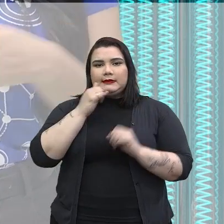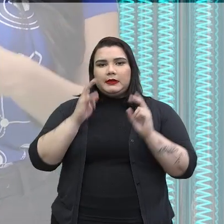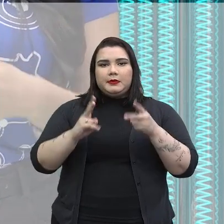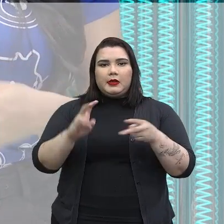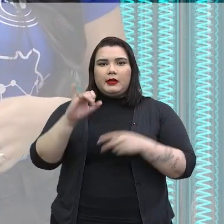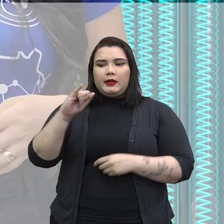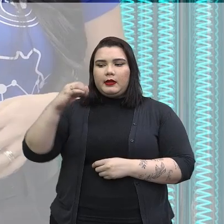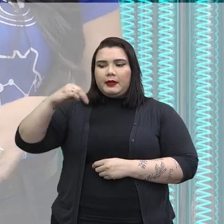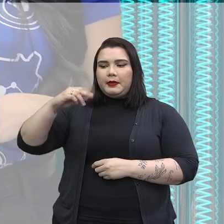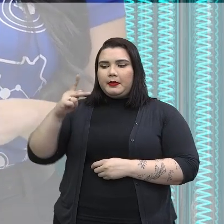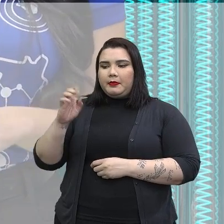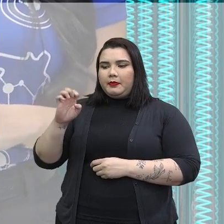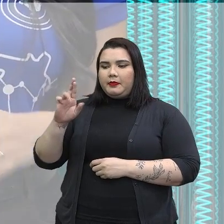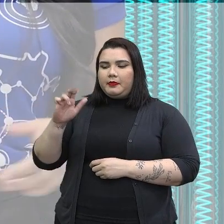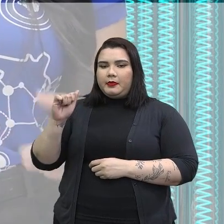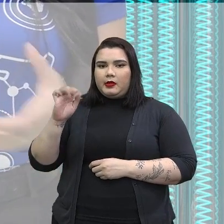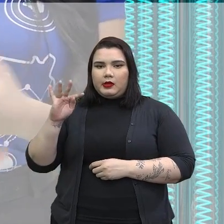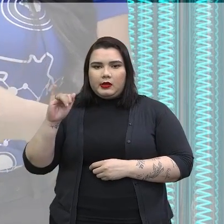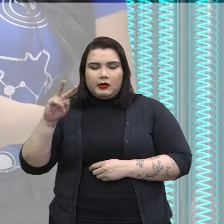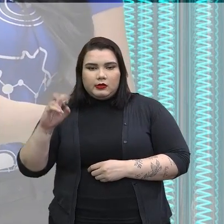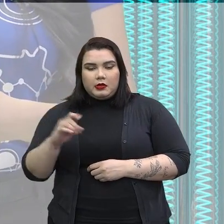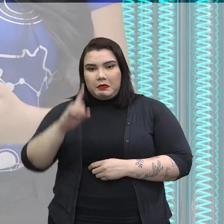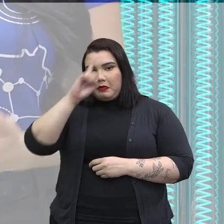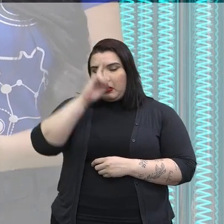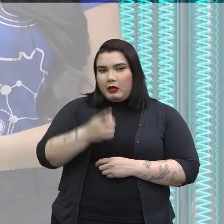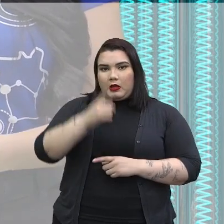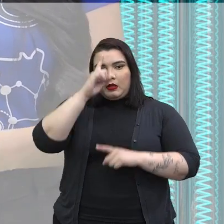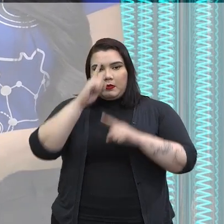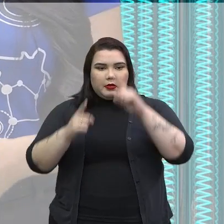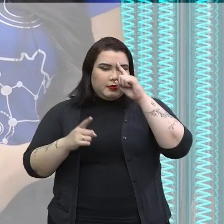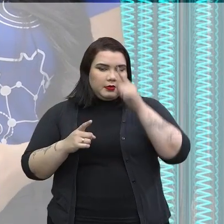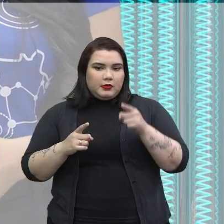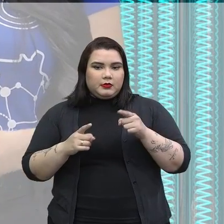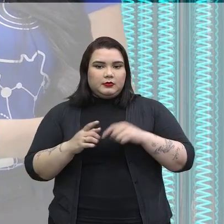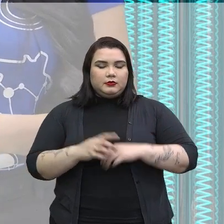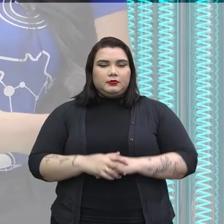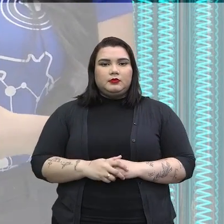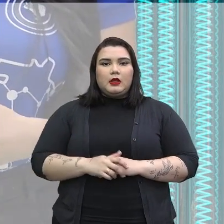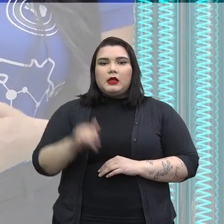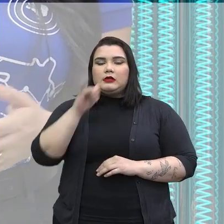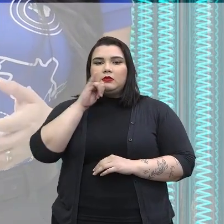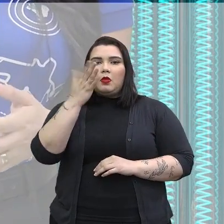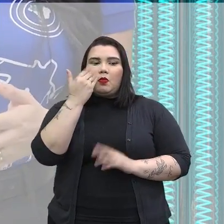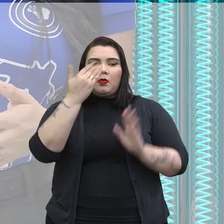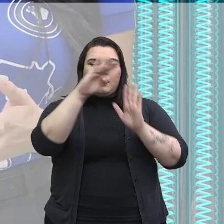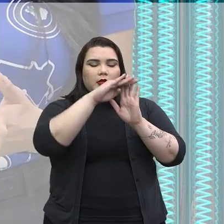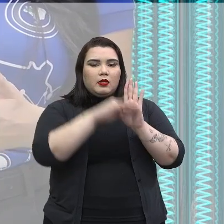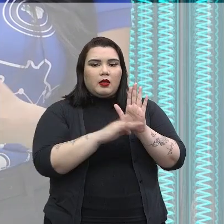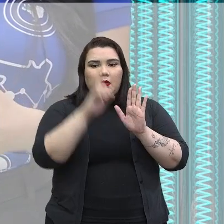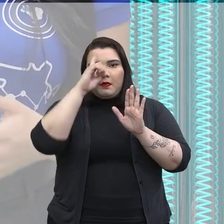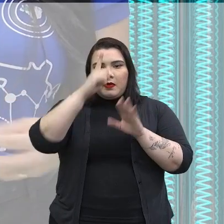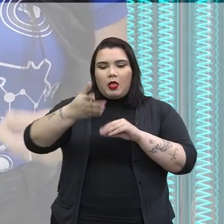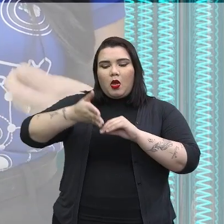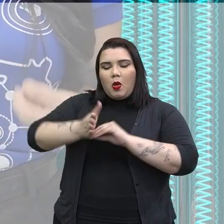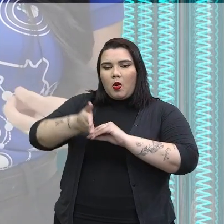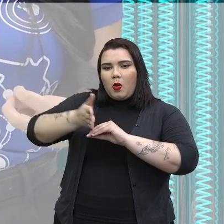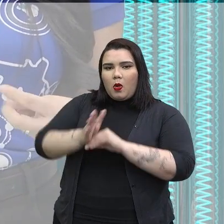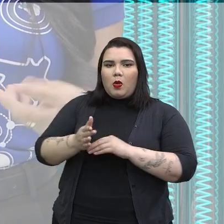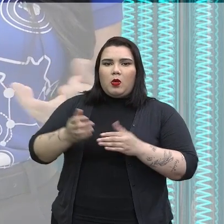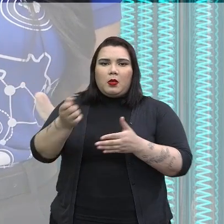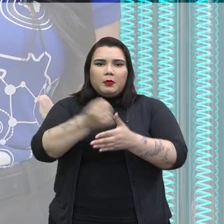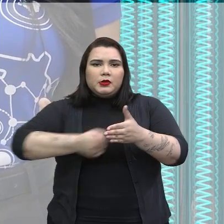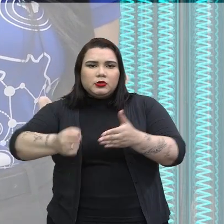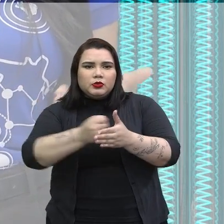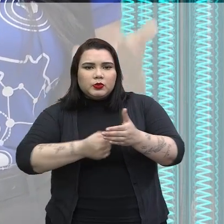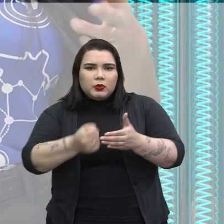um comando, faça isso. Na receita aparece cut, corte, né? Mix, misture, sempre os verbos